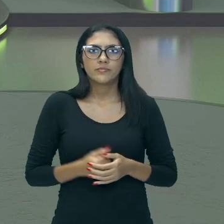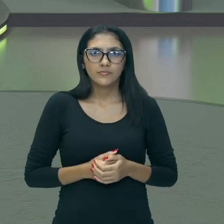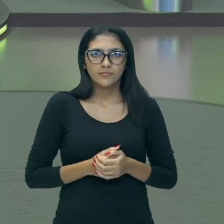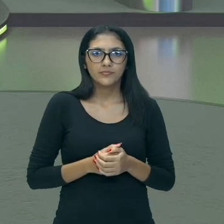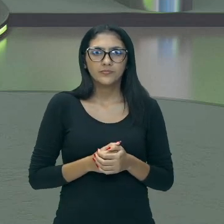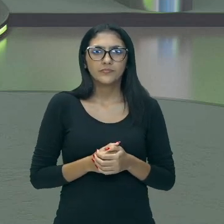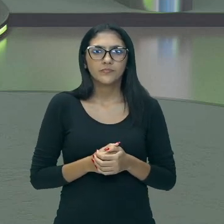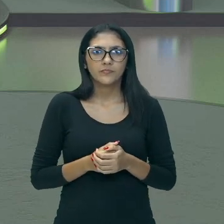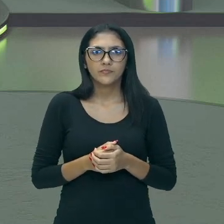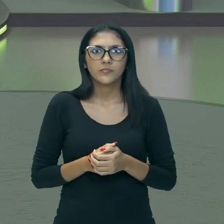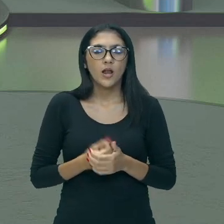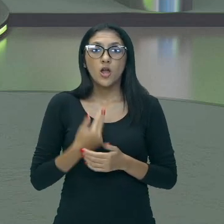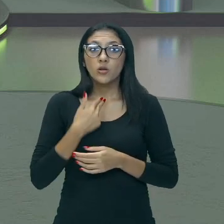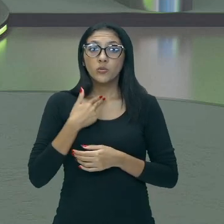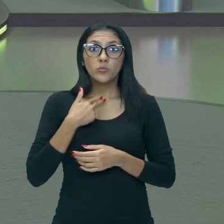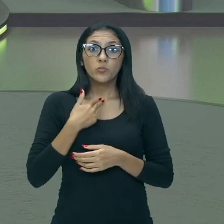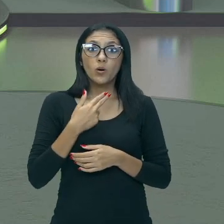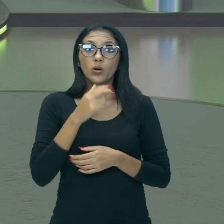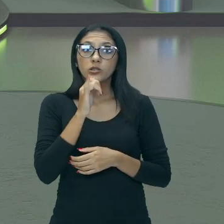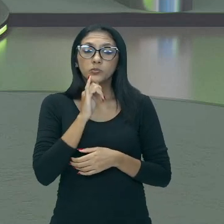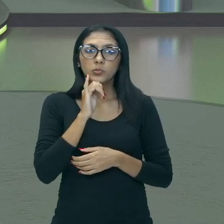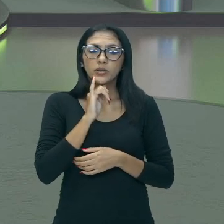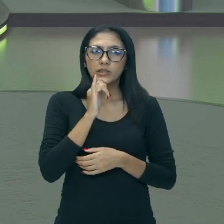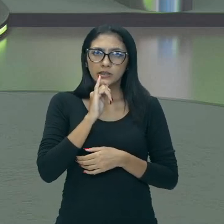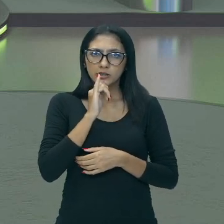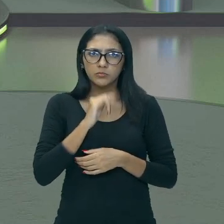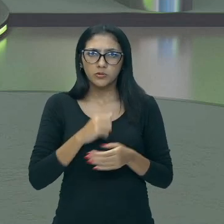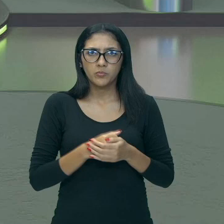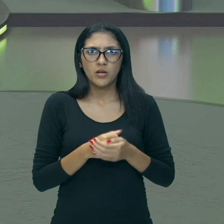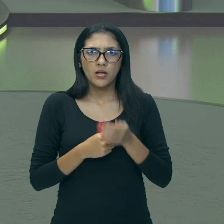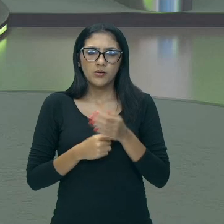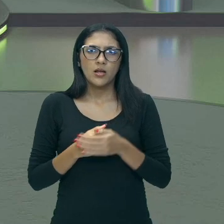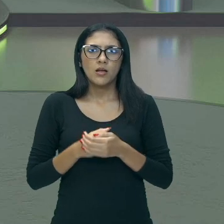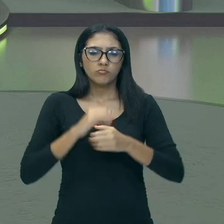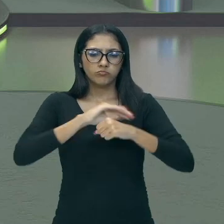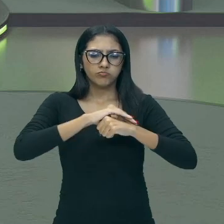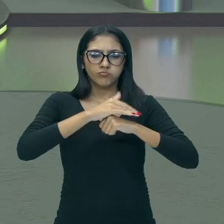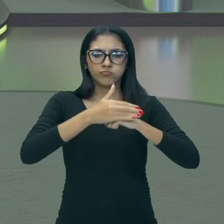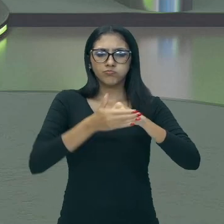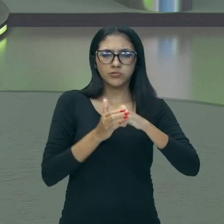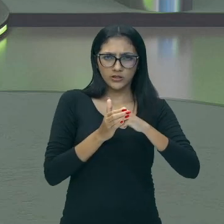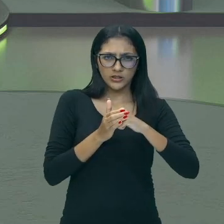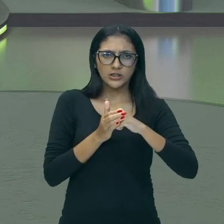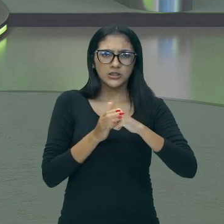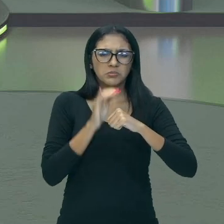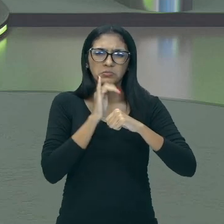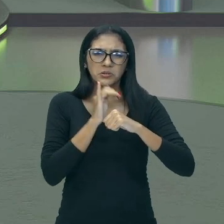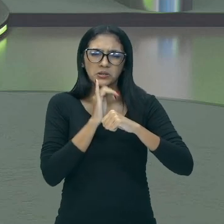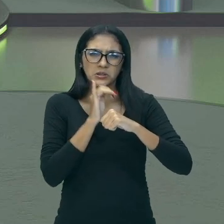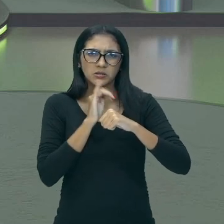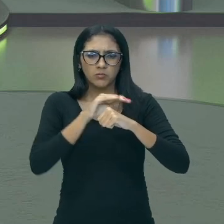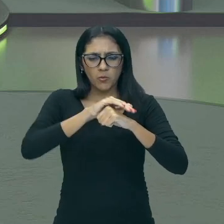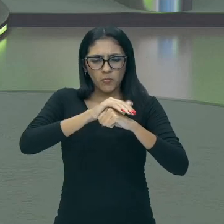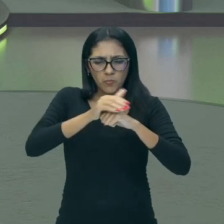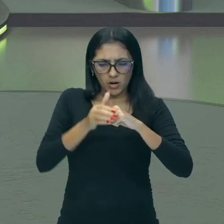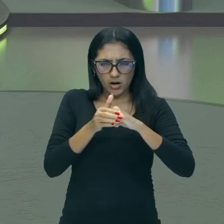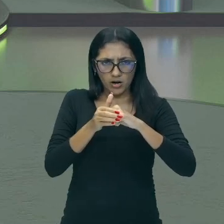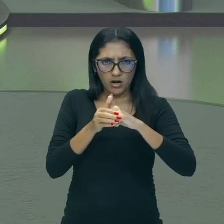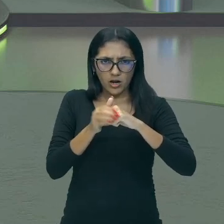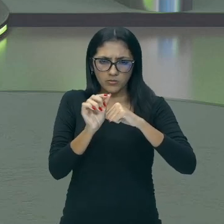elétrons estejam entre os níveis, tá? Então eu não posso ter o nível 1,5, eu não posso ter o nível